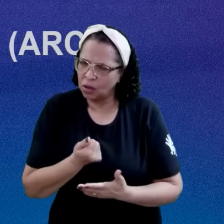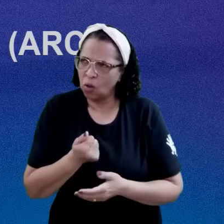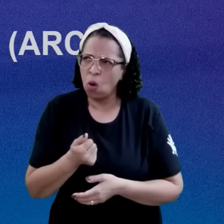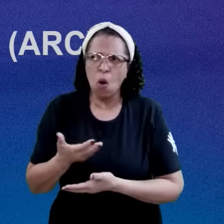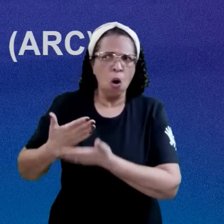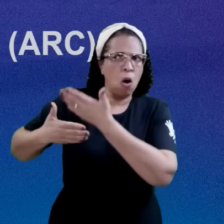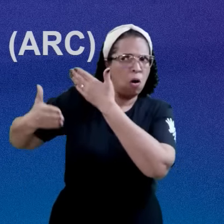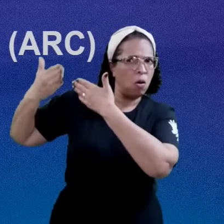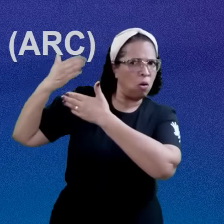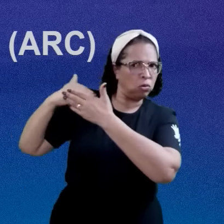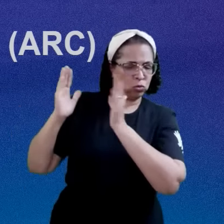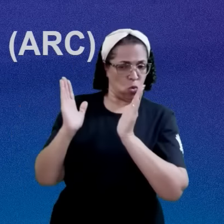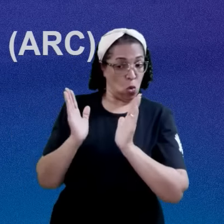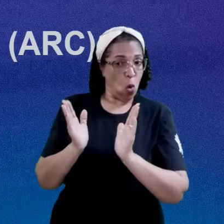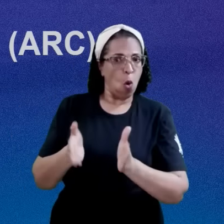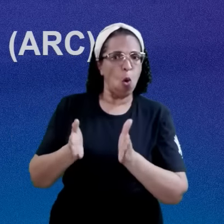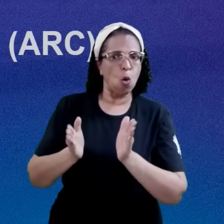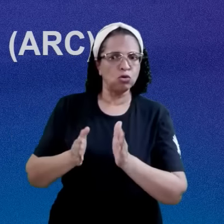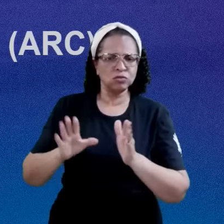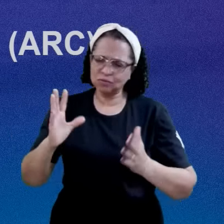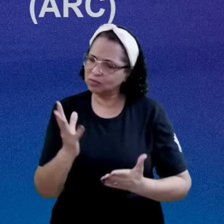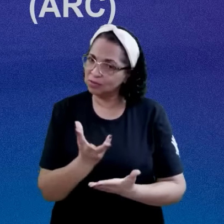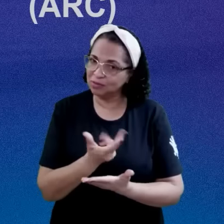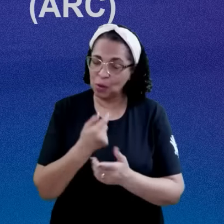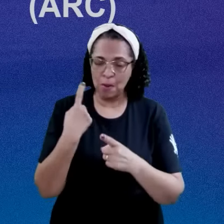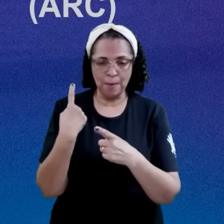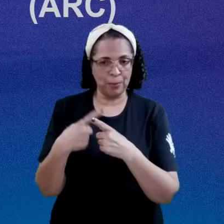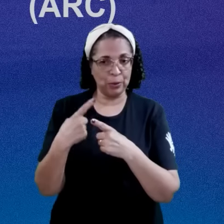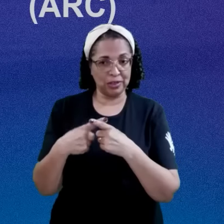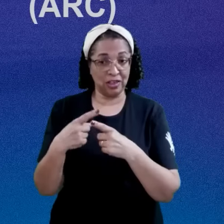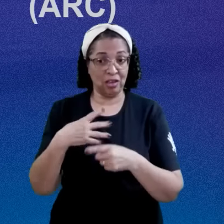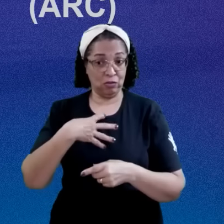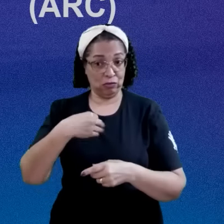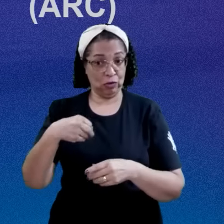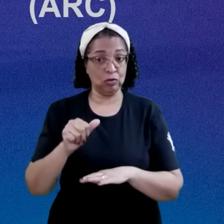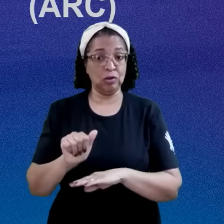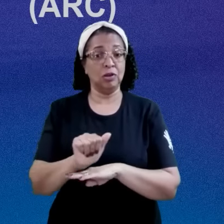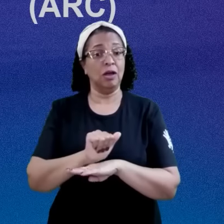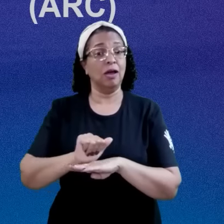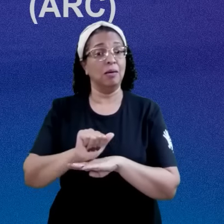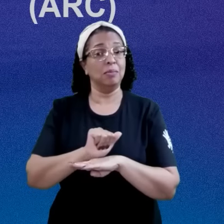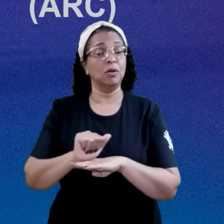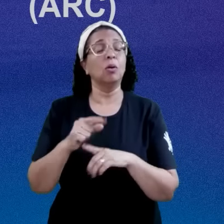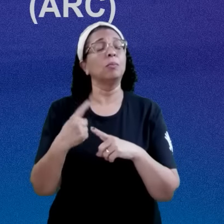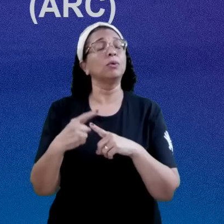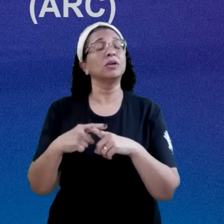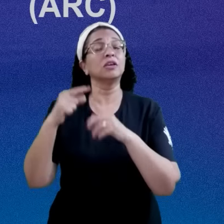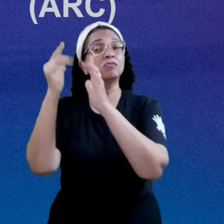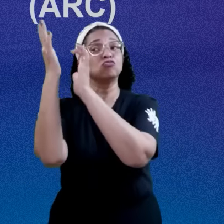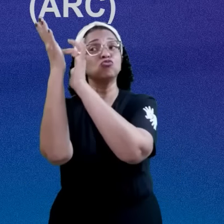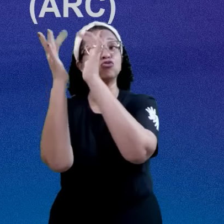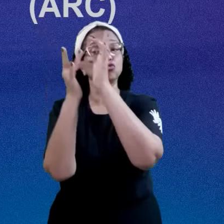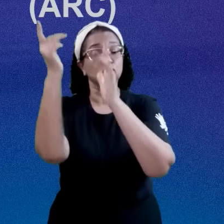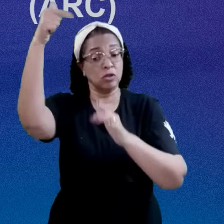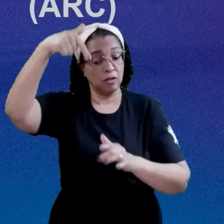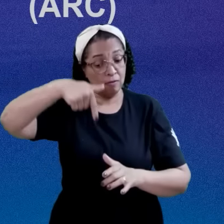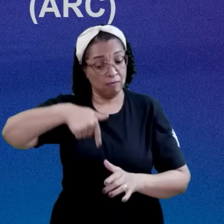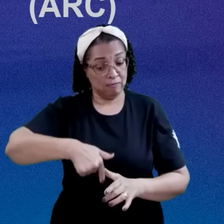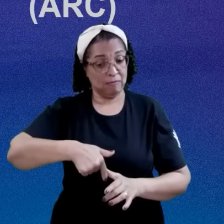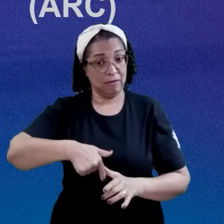casa porque Este também é filho de Abraão porque o filho do homem veio buscar e salvar o que se havia